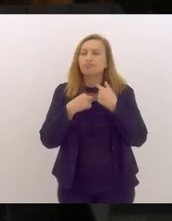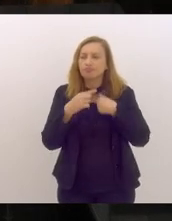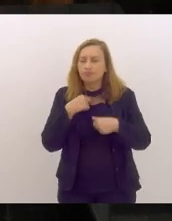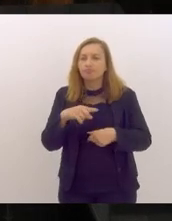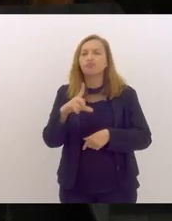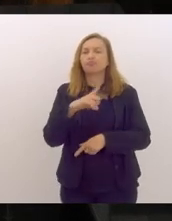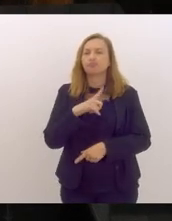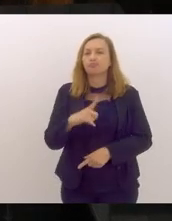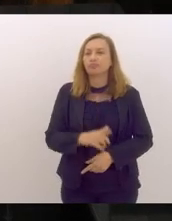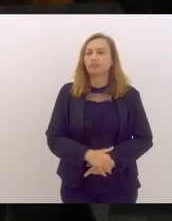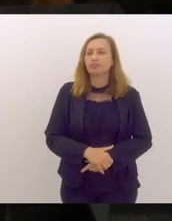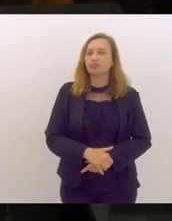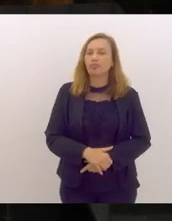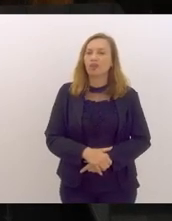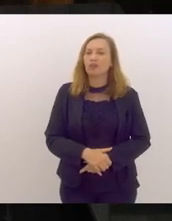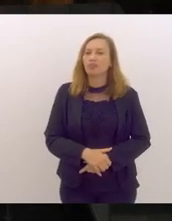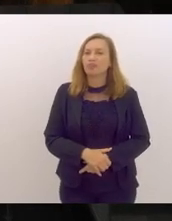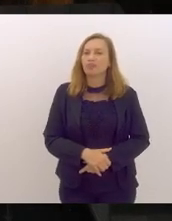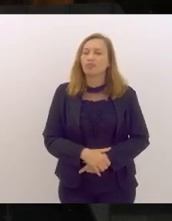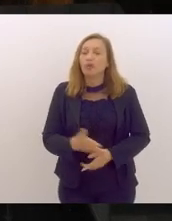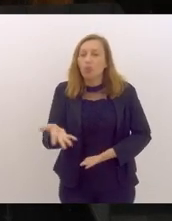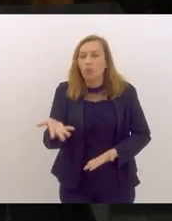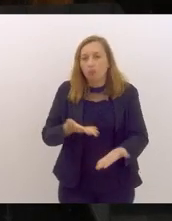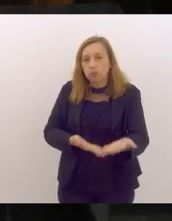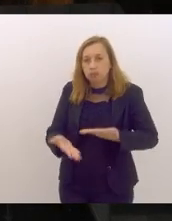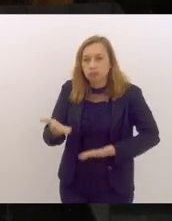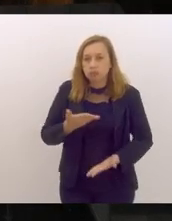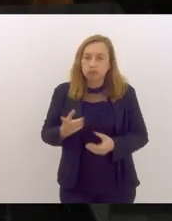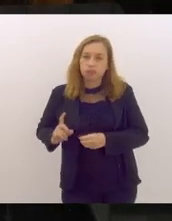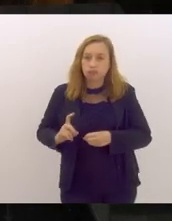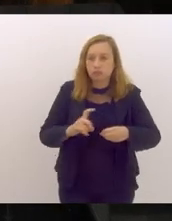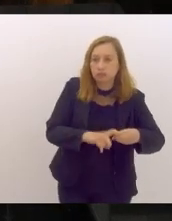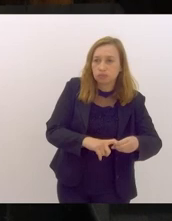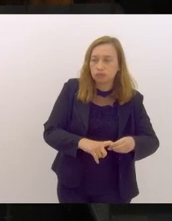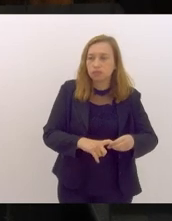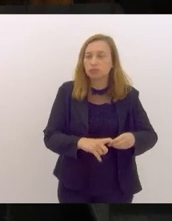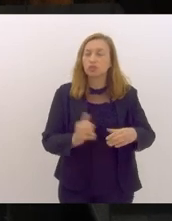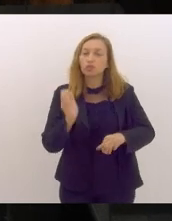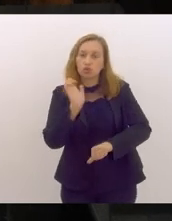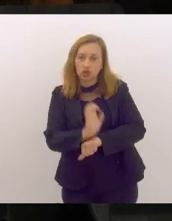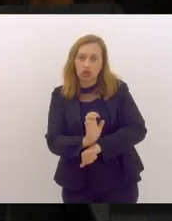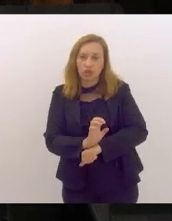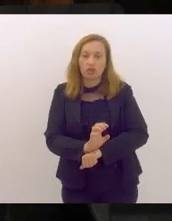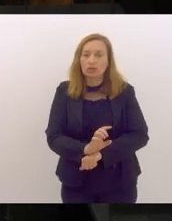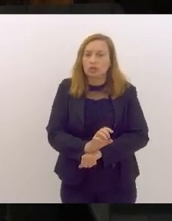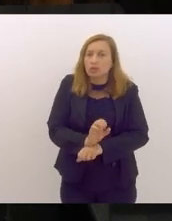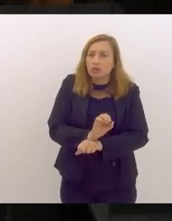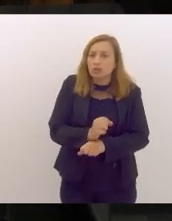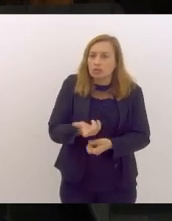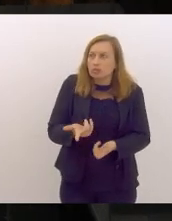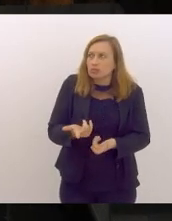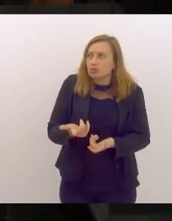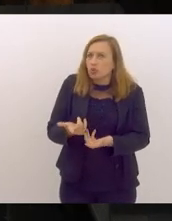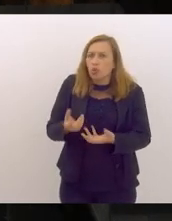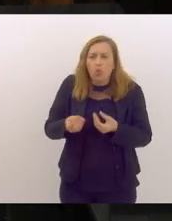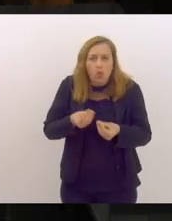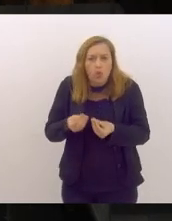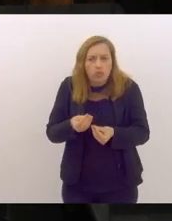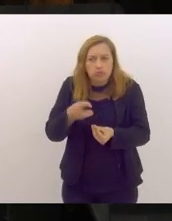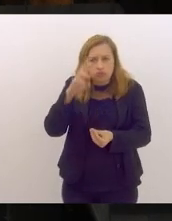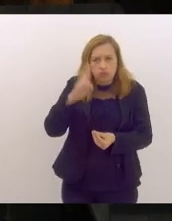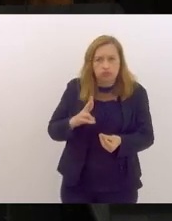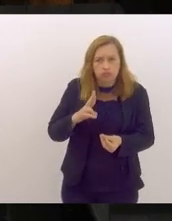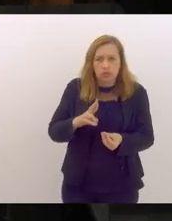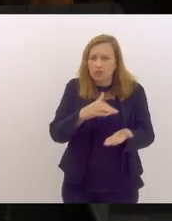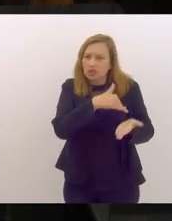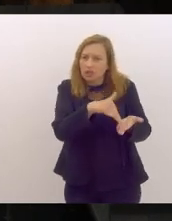é que haja uma parceria, um convênio de cooperação com o Estado. Não é possível, Renata, que uma Secretaria